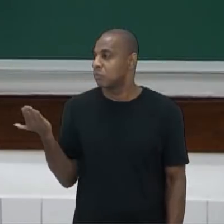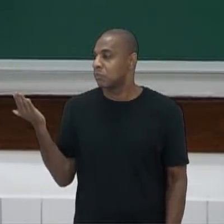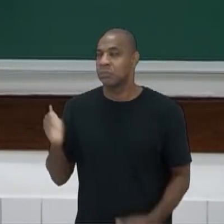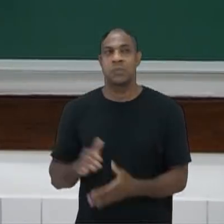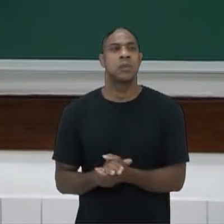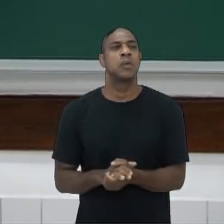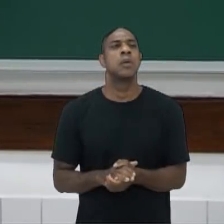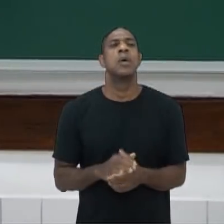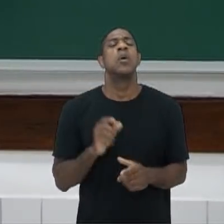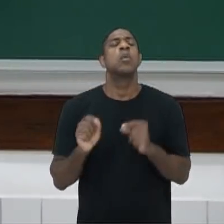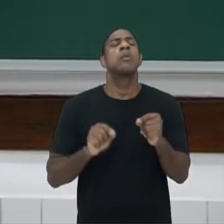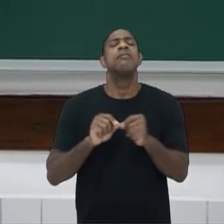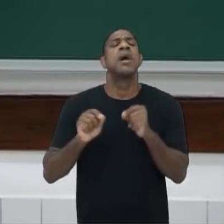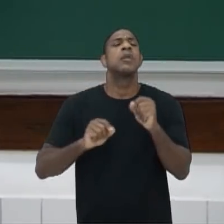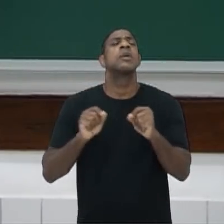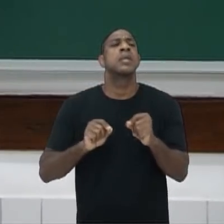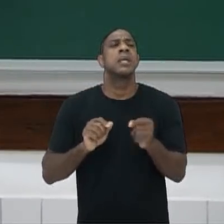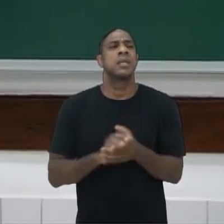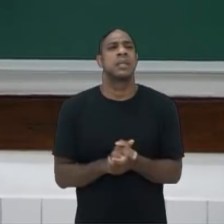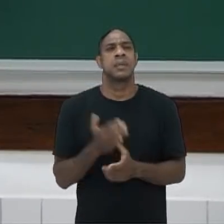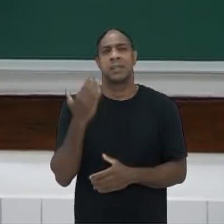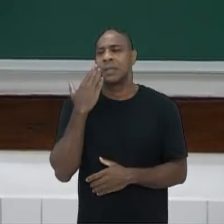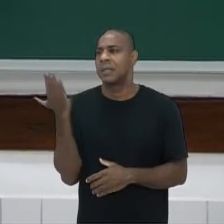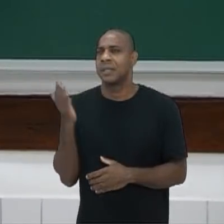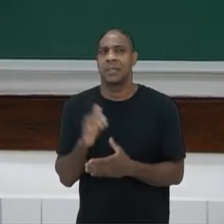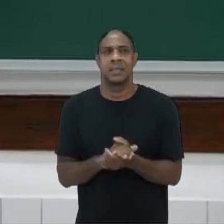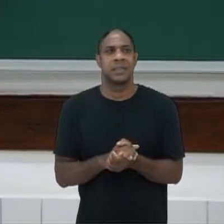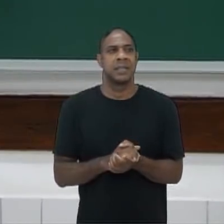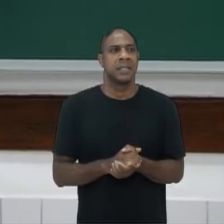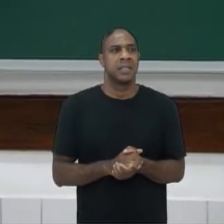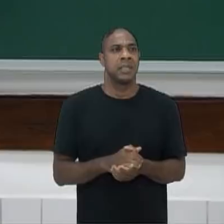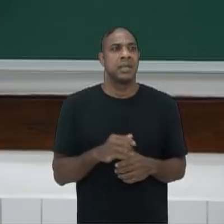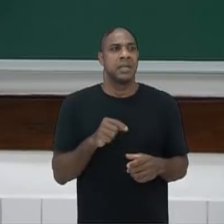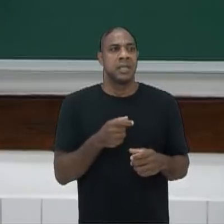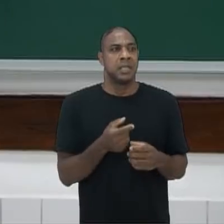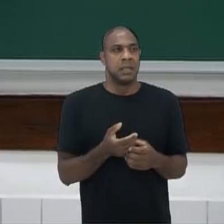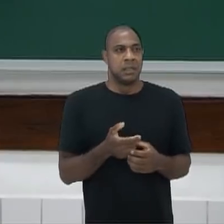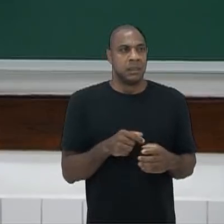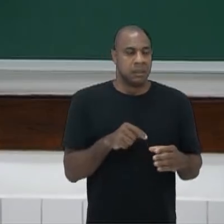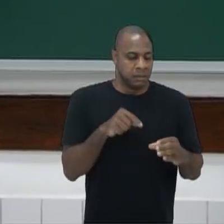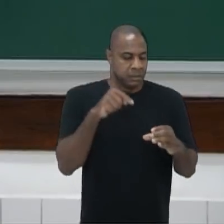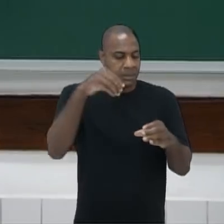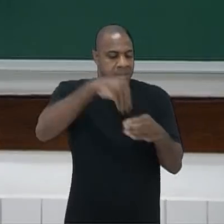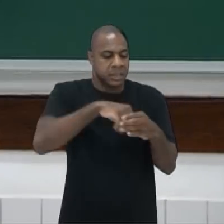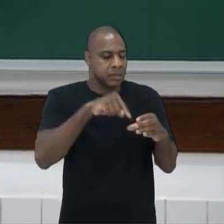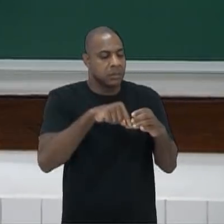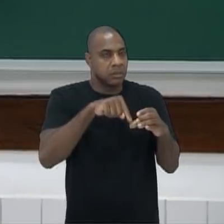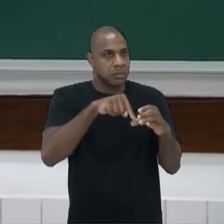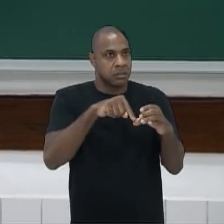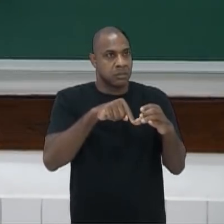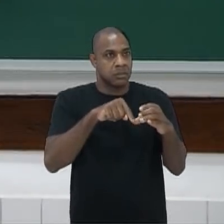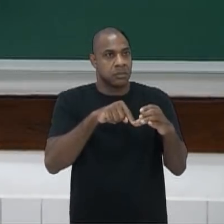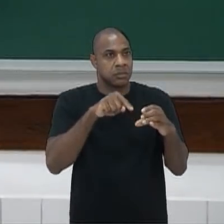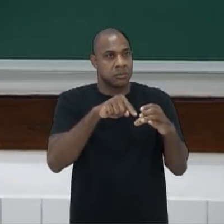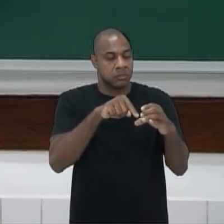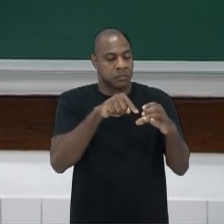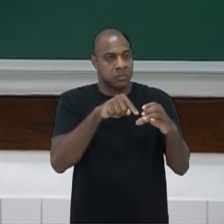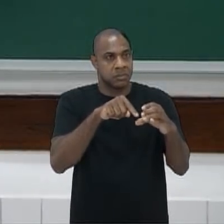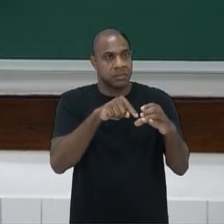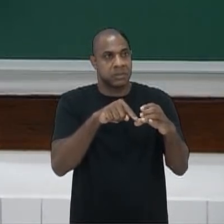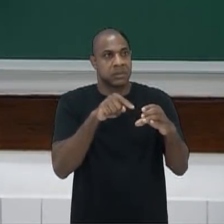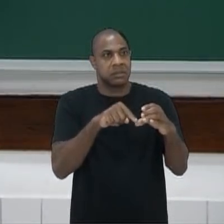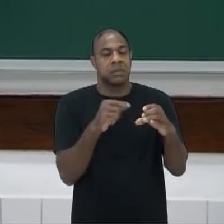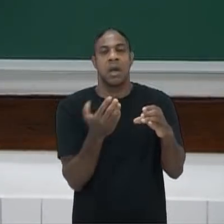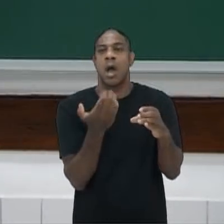que é a função, Fabiano? Digestão intracelular. Dentro dos lisossomos possuem enzimas que